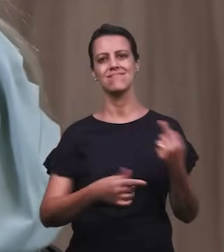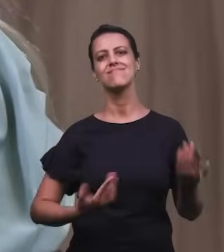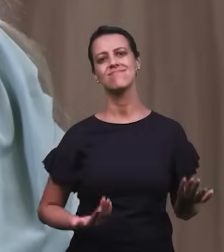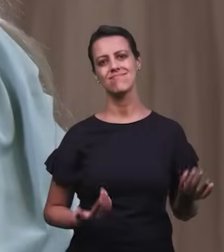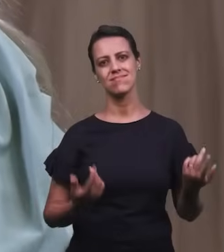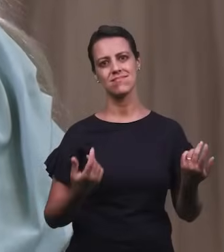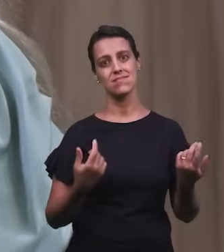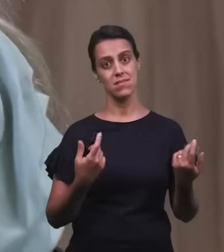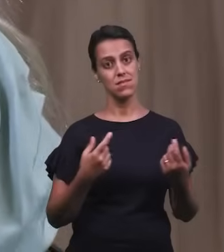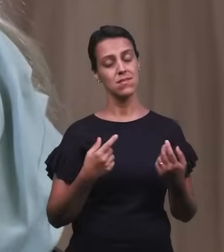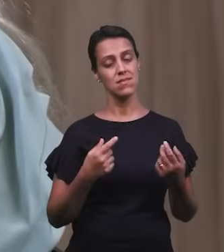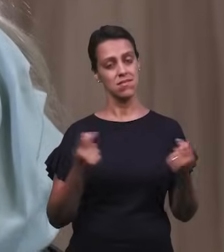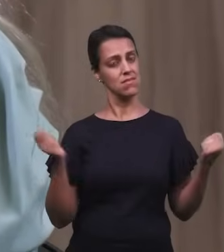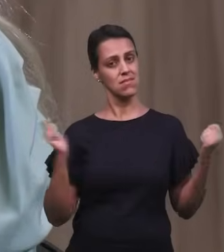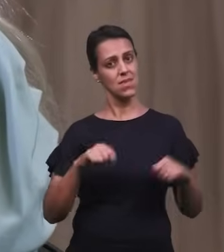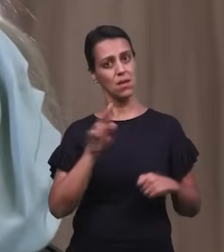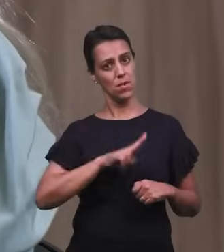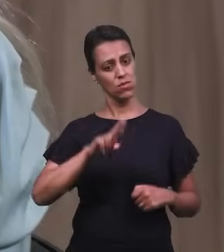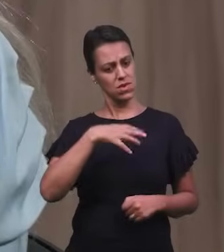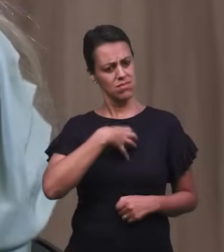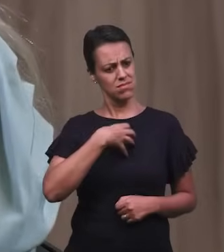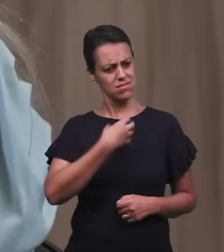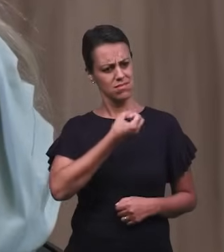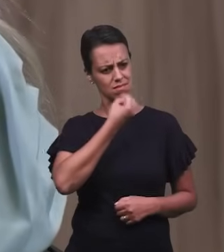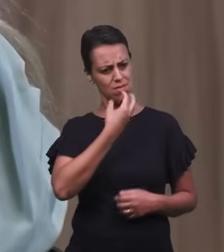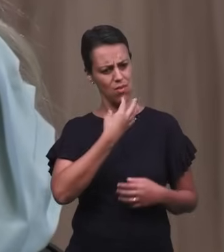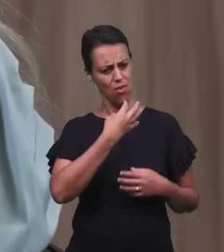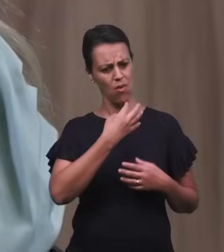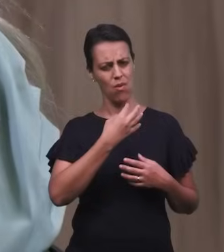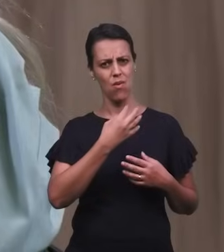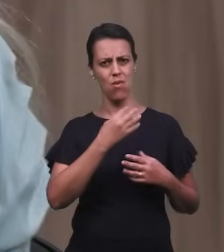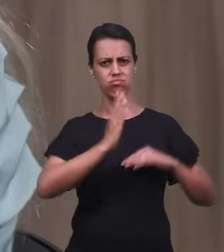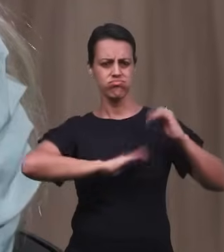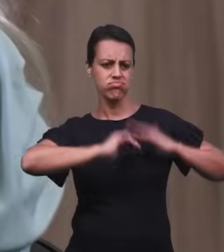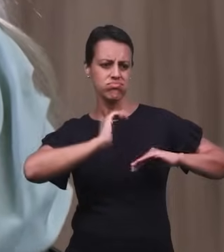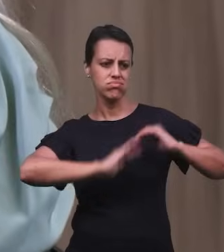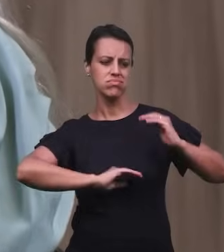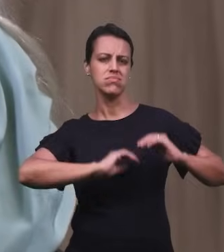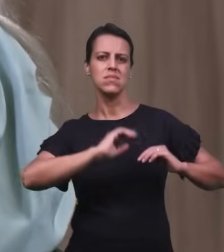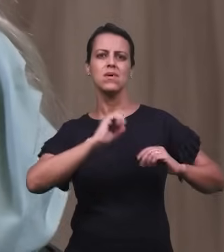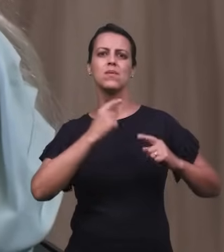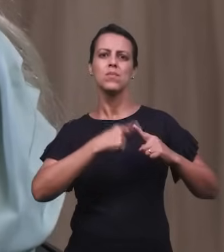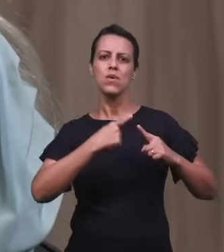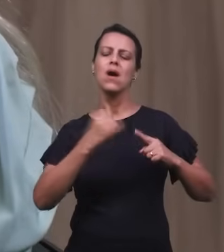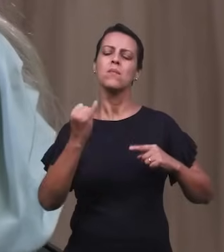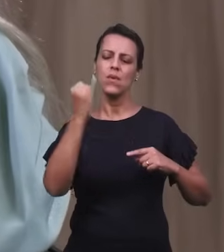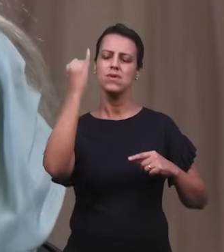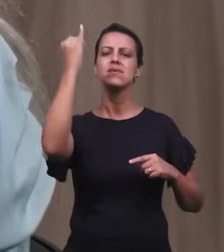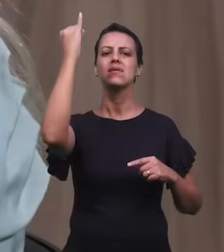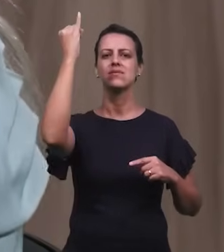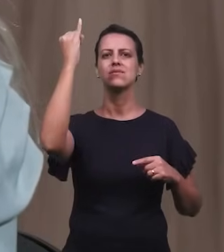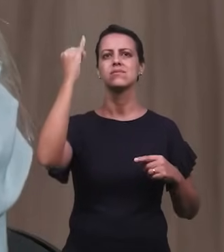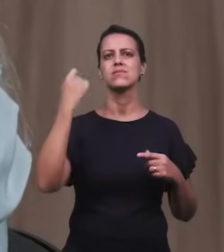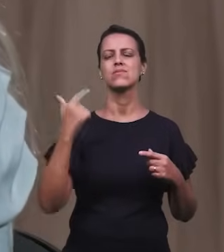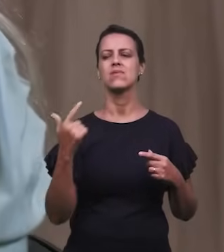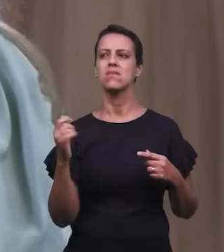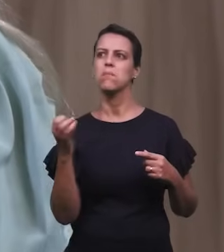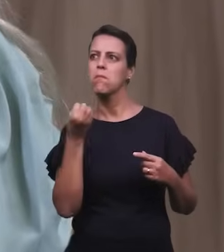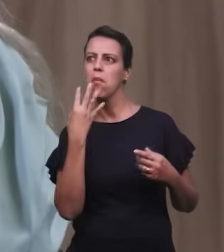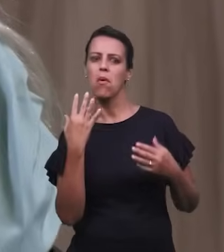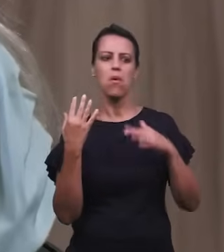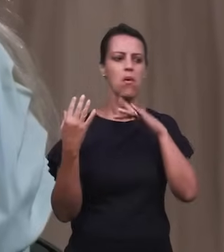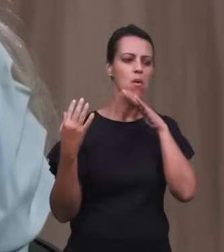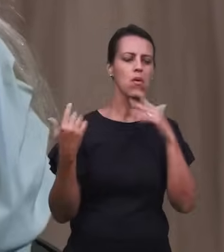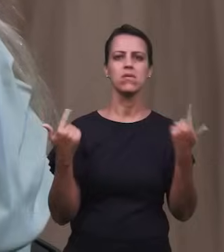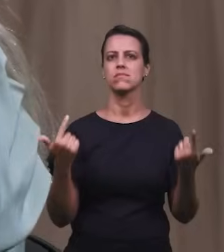usar as nossas habilidades em tarefas diferentes e cada uma delas é importante. Então, não tem um que seja bom ou